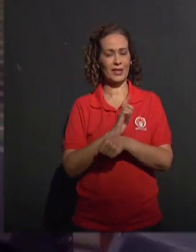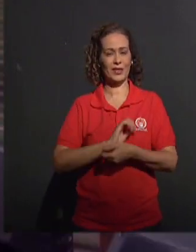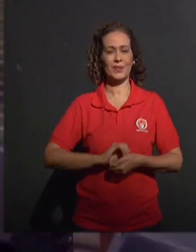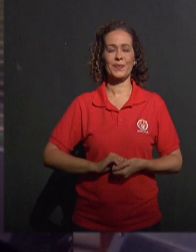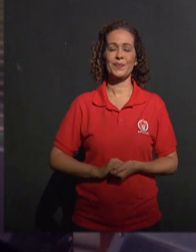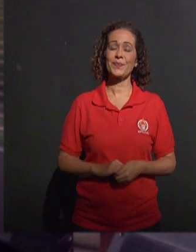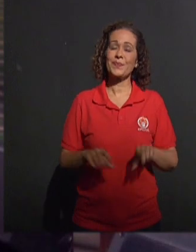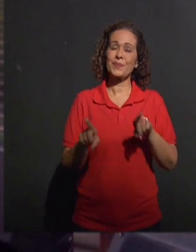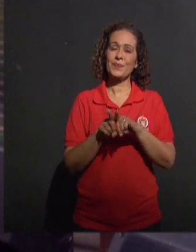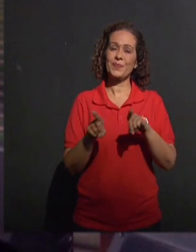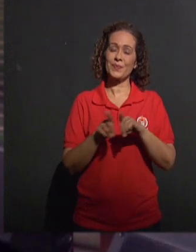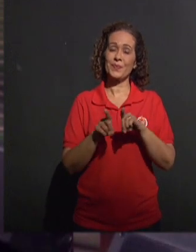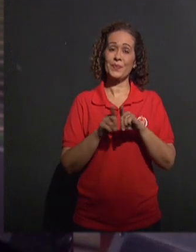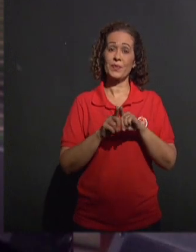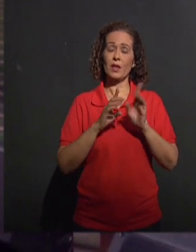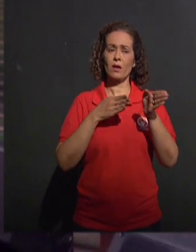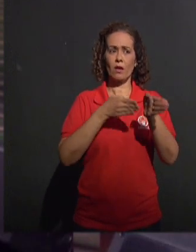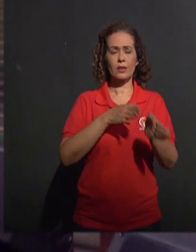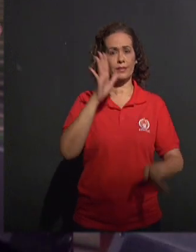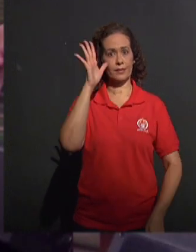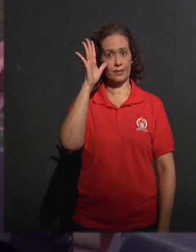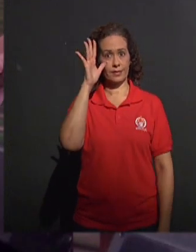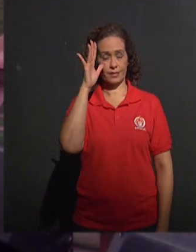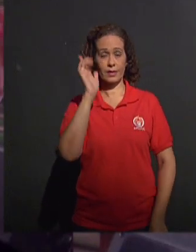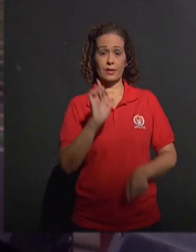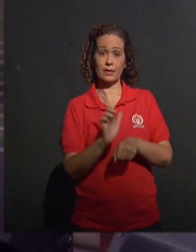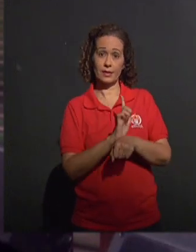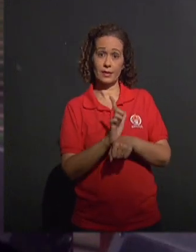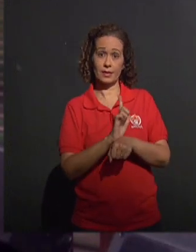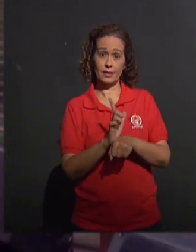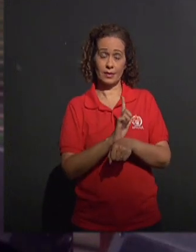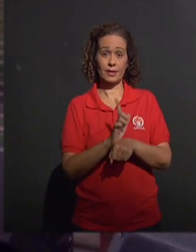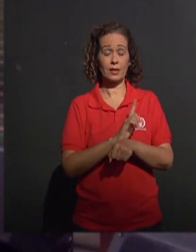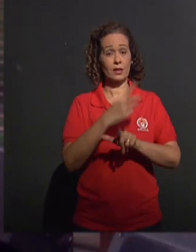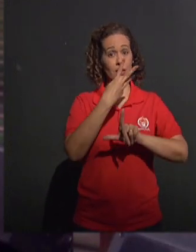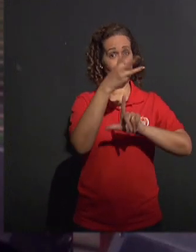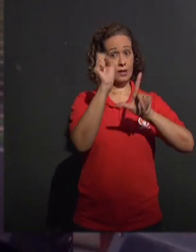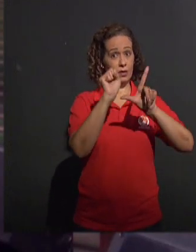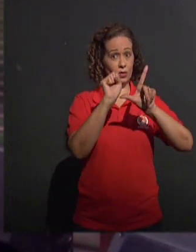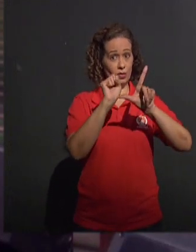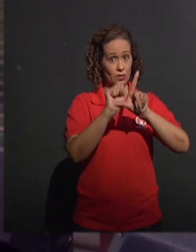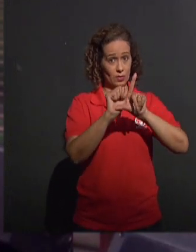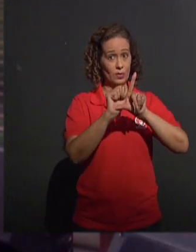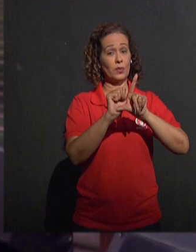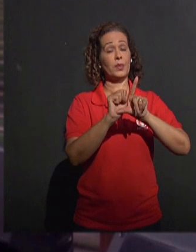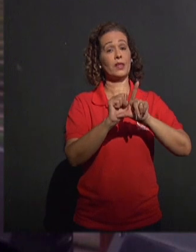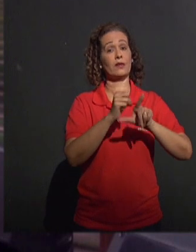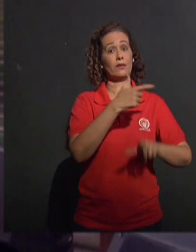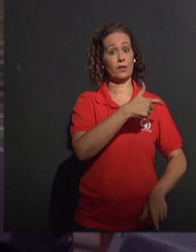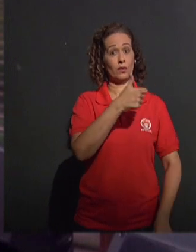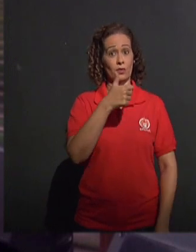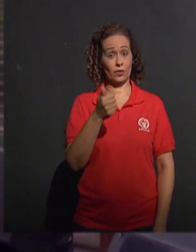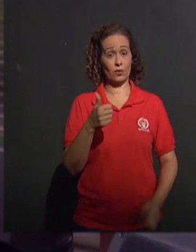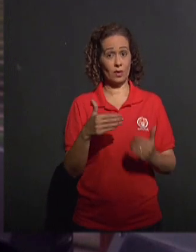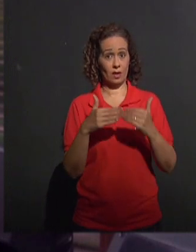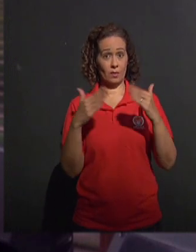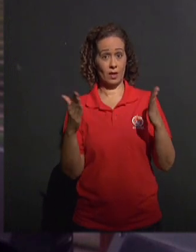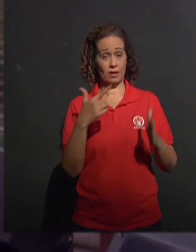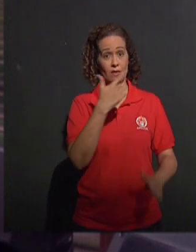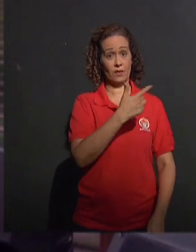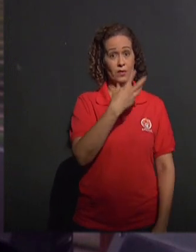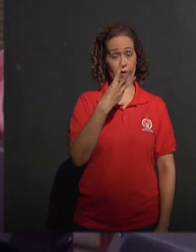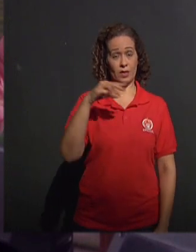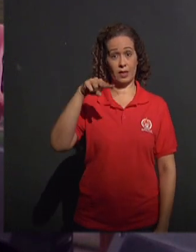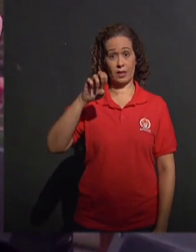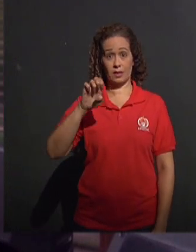Acompanhe a programação da Igreja Batista Lagoinha por meio da transmissão da Rede Super nos canais 21 Aberto, 23